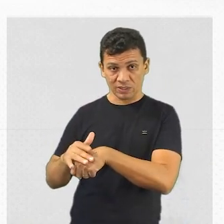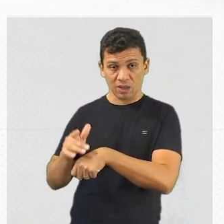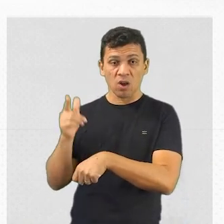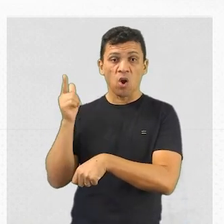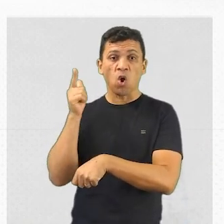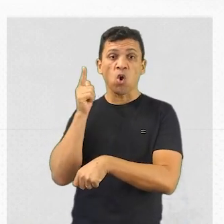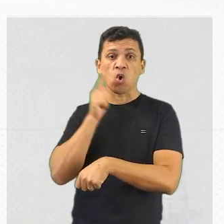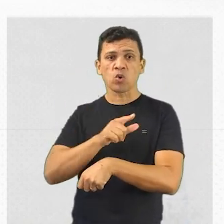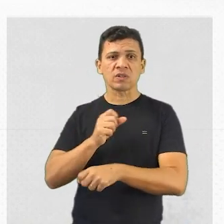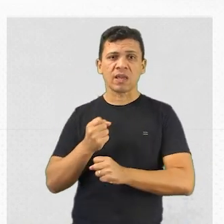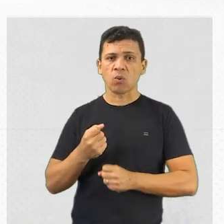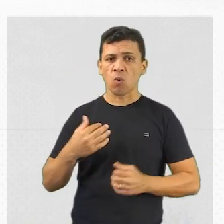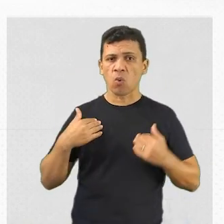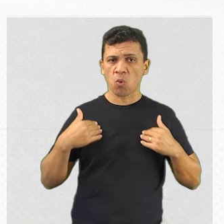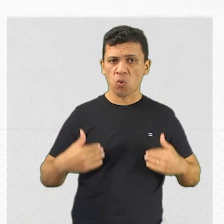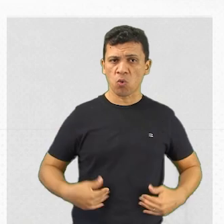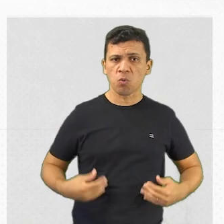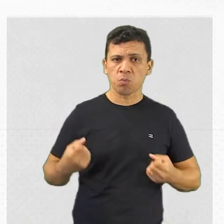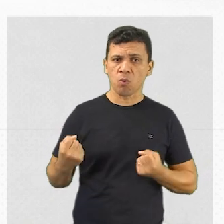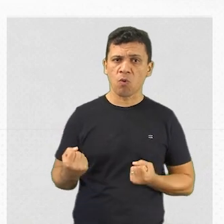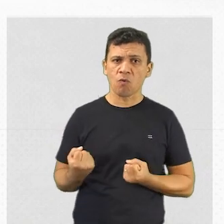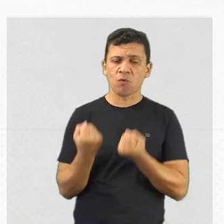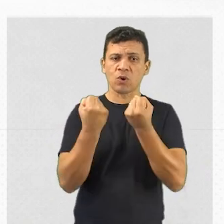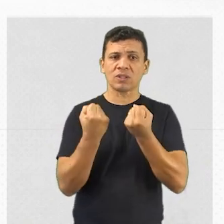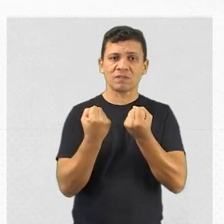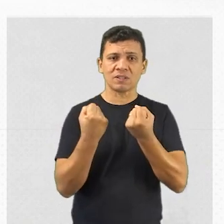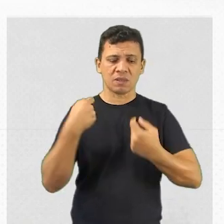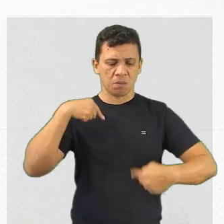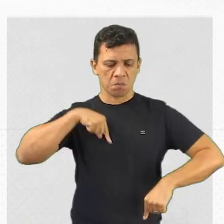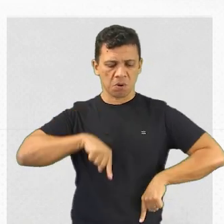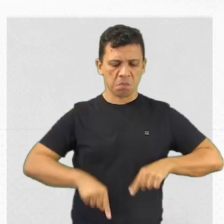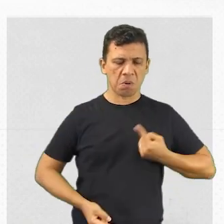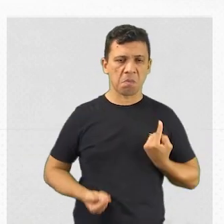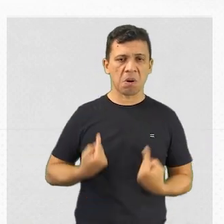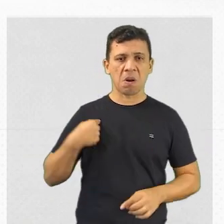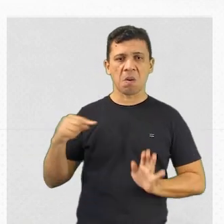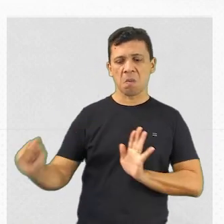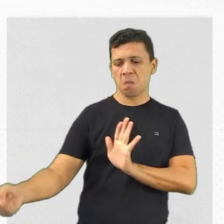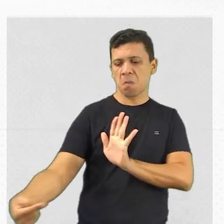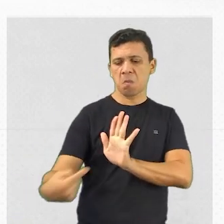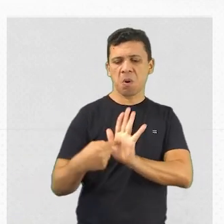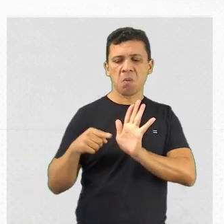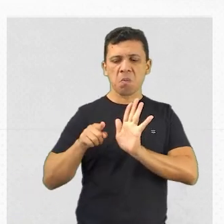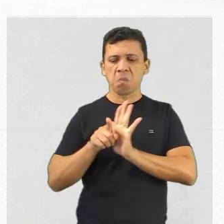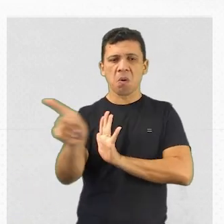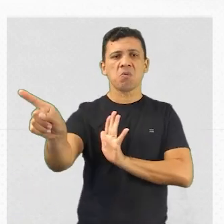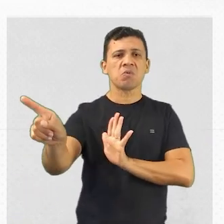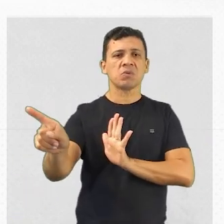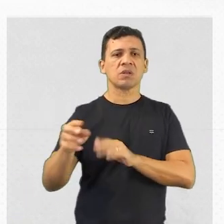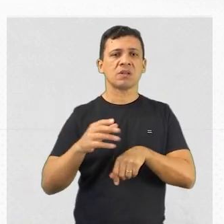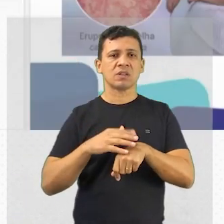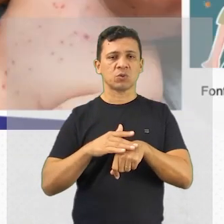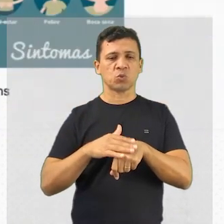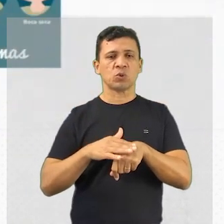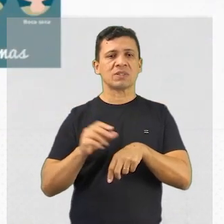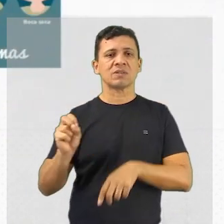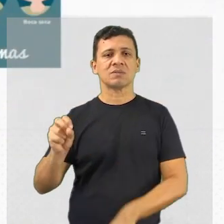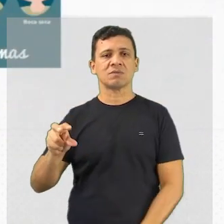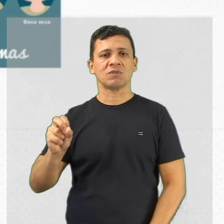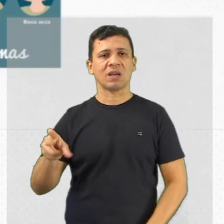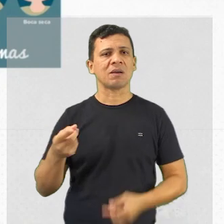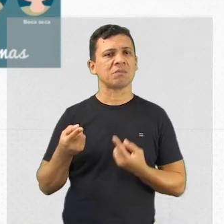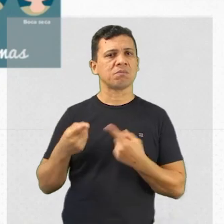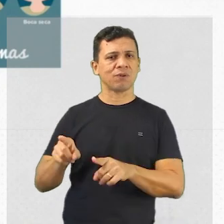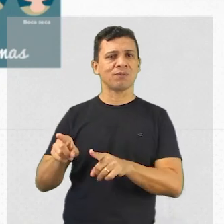consegue fortalecer o nosso sistema imunológico, né, para combater ali essas doenças virais, tá?